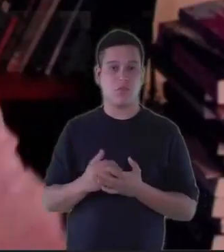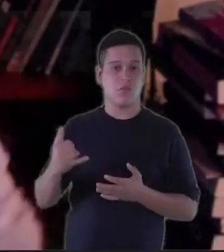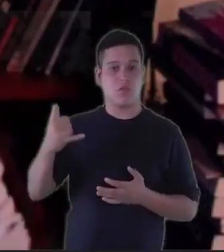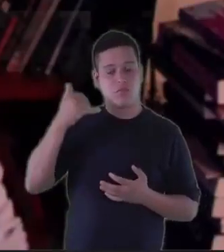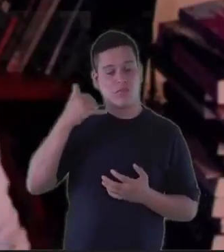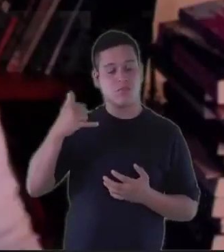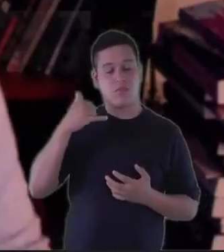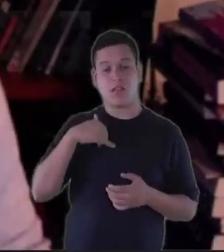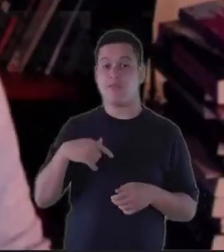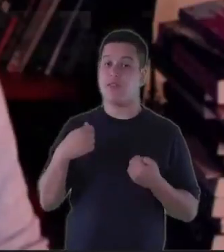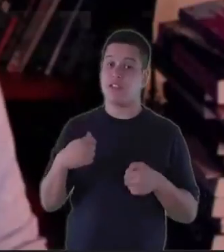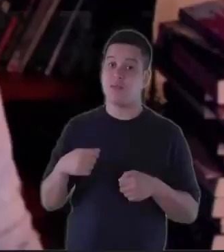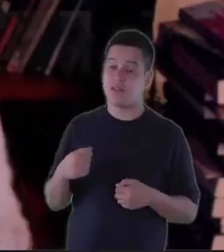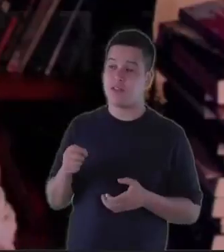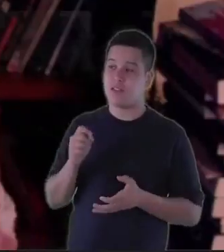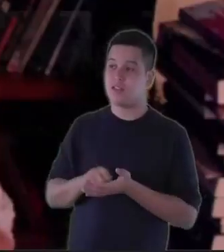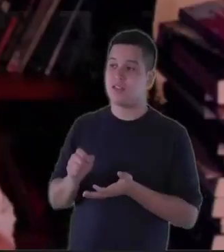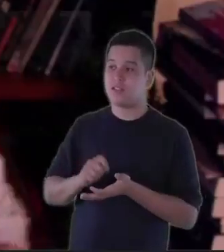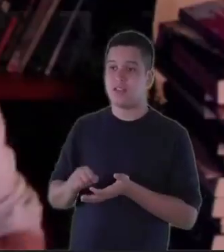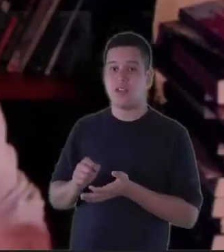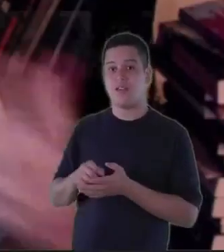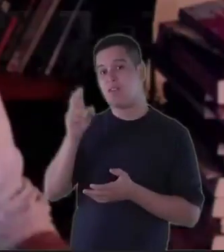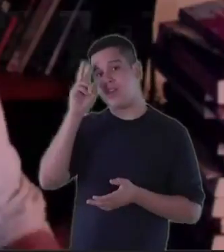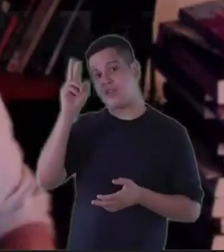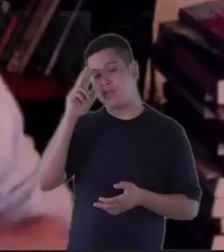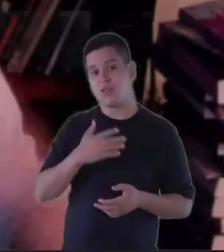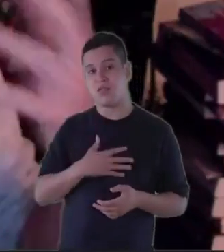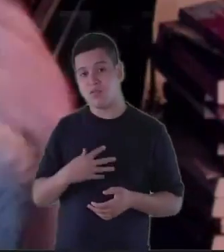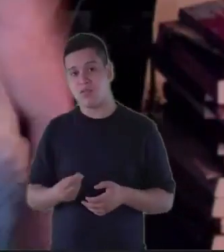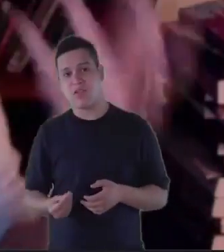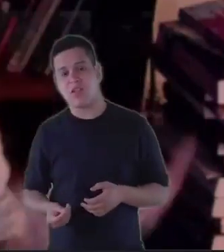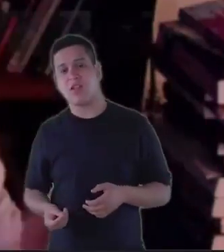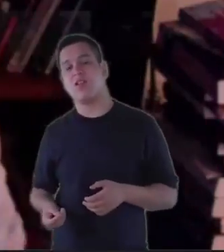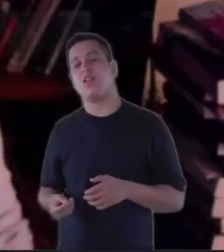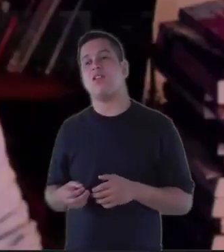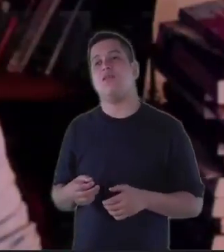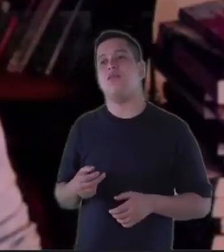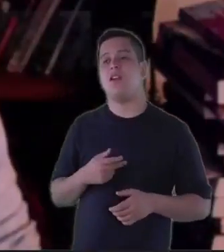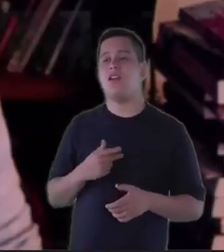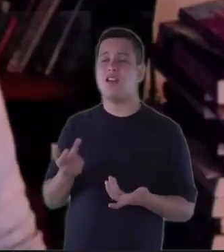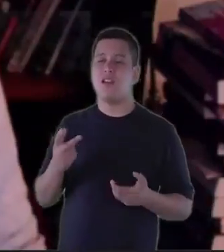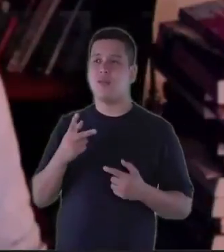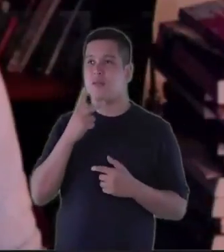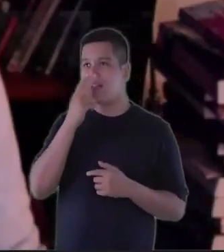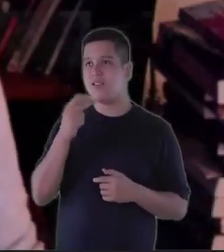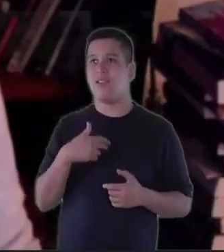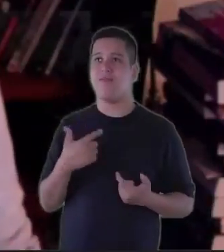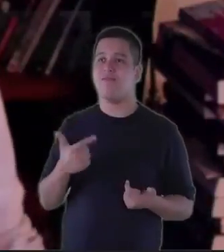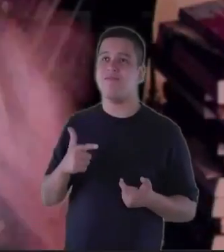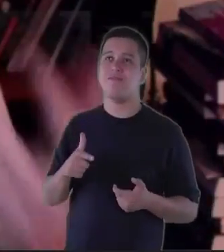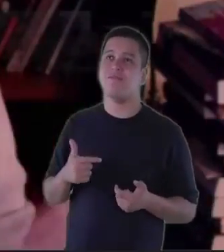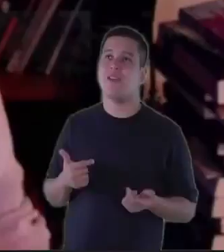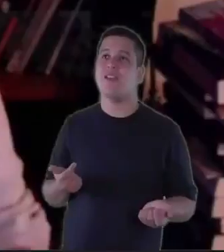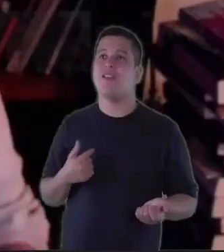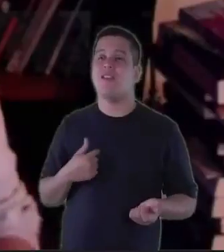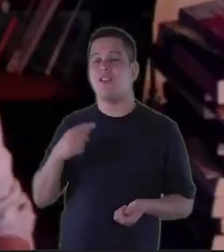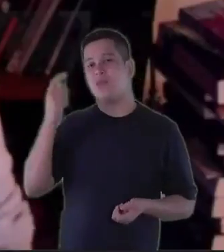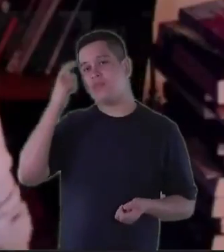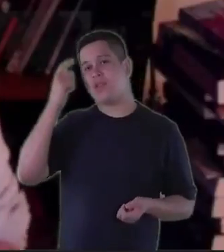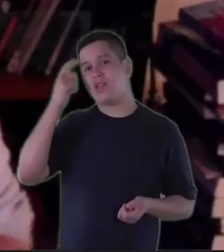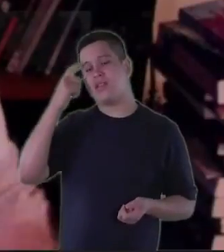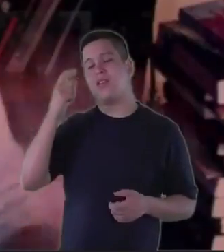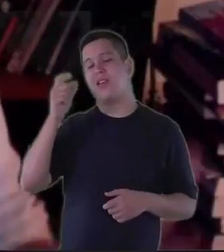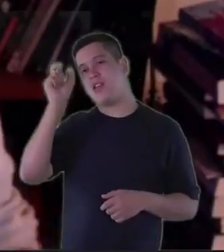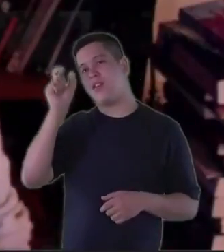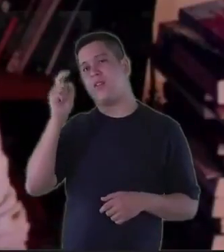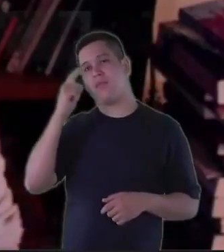escrever a história do meu filho. E eu não estava fazendo outras coisas, não estava com cabeça para aquilo. Eu cheguei até a pensar em outras pessoas,